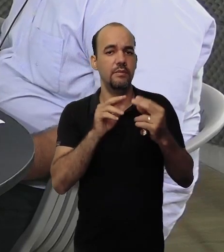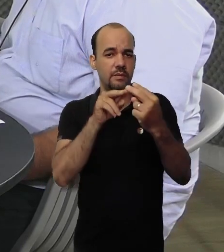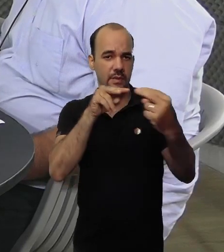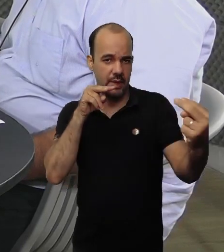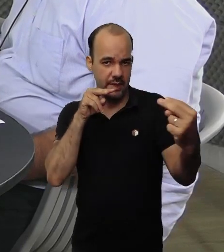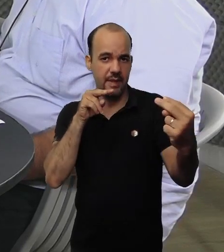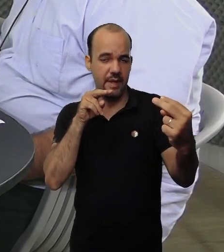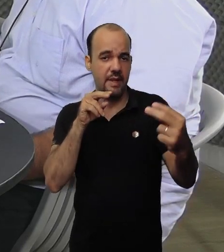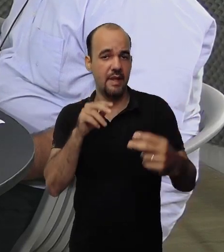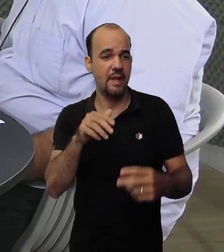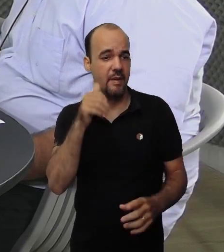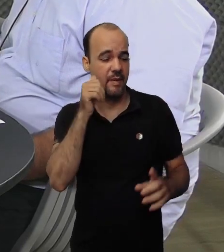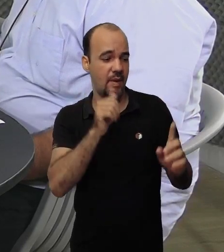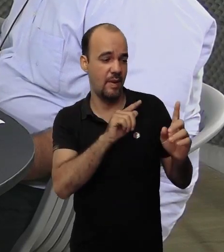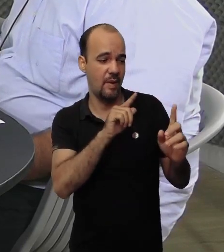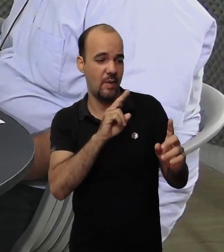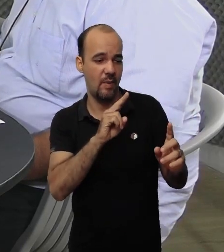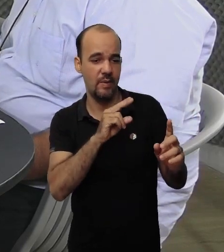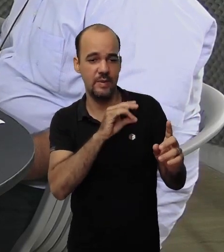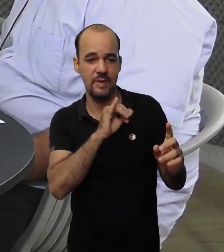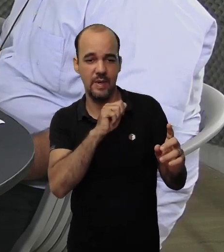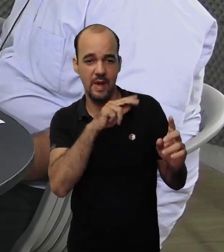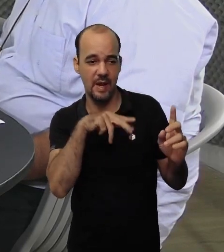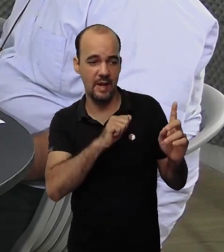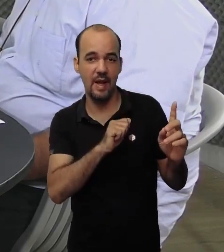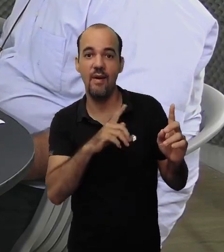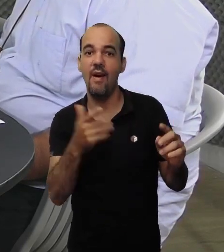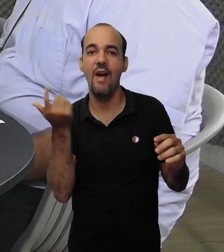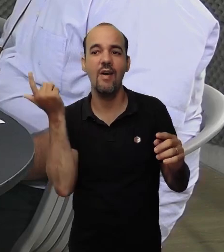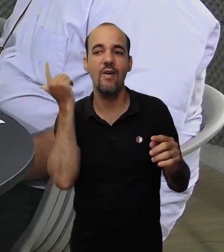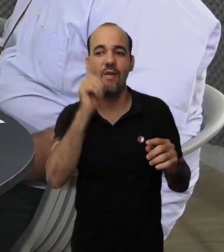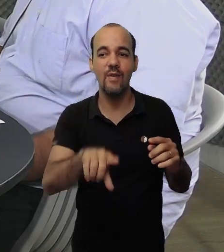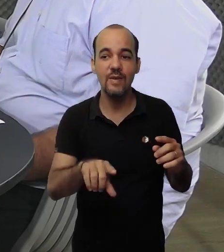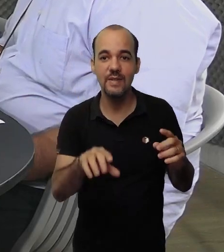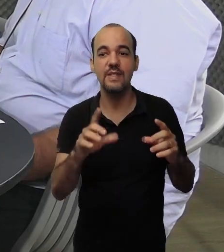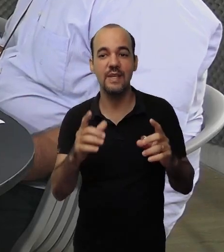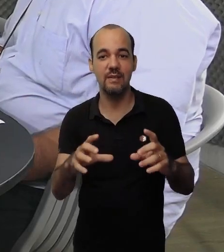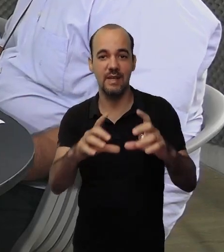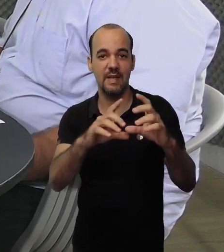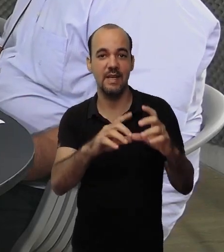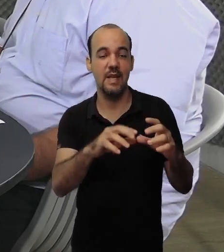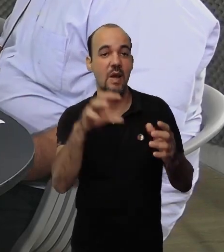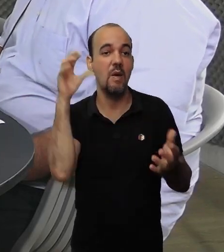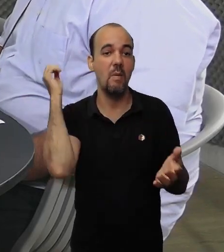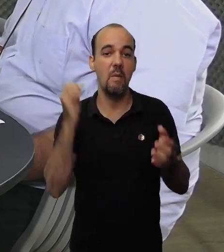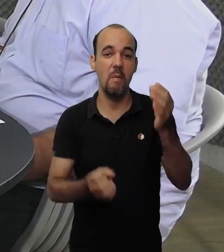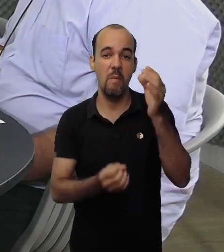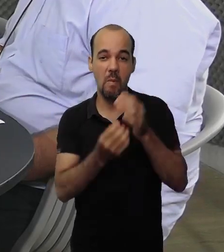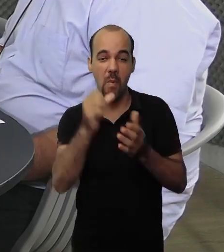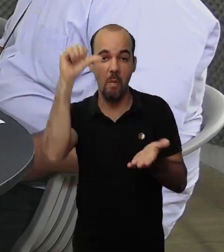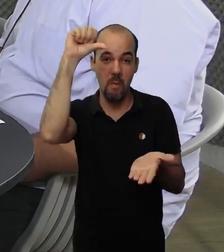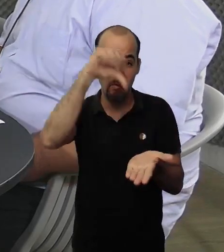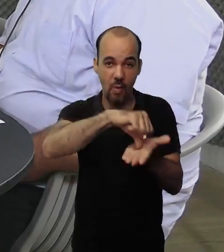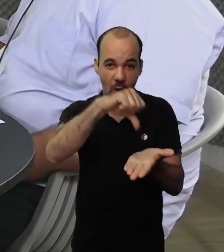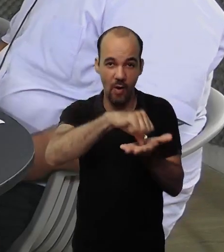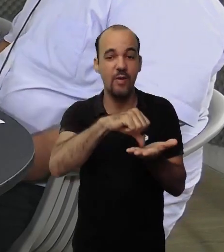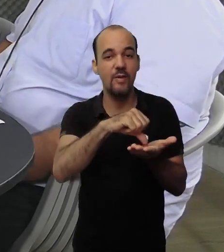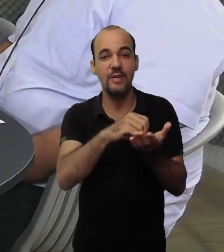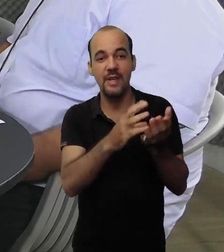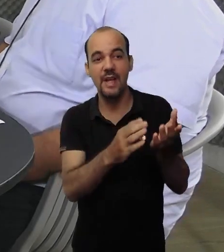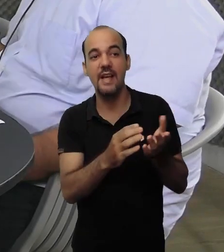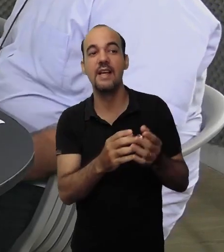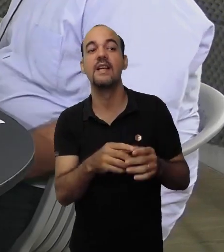Professora Luciana vai ter que me dizer assim, olha, conseguimos instalar aqui o polo, porque aí eu vou cobrar do coordenador e